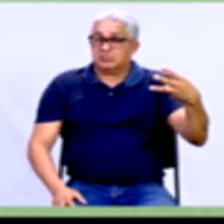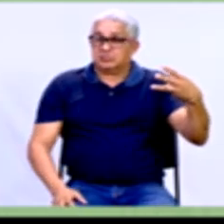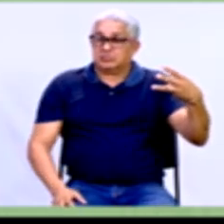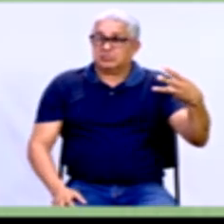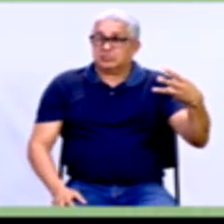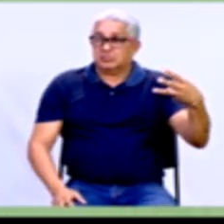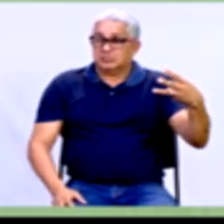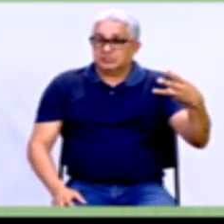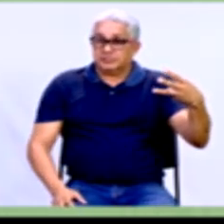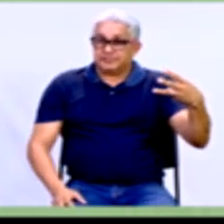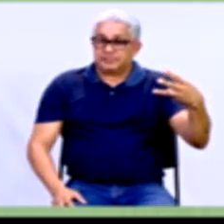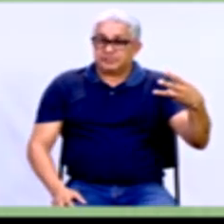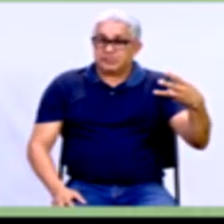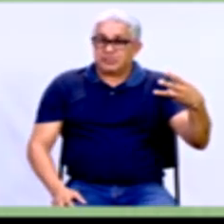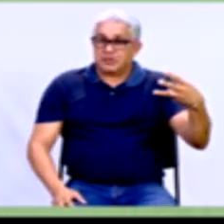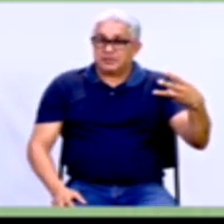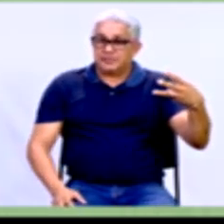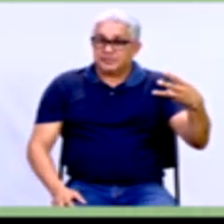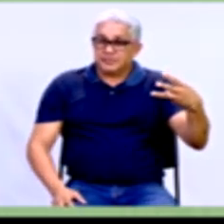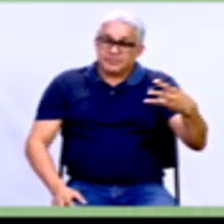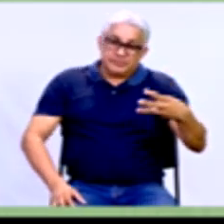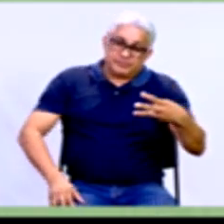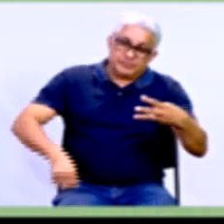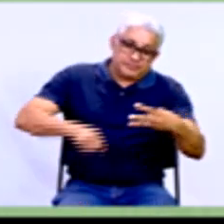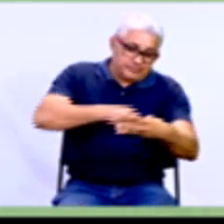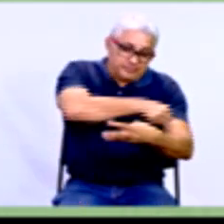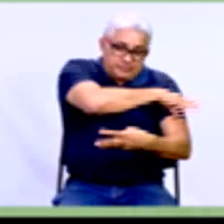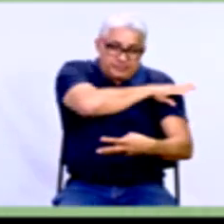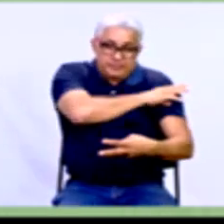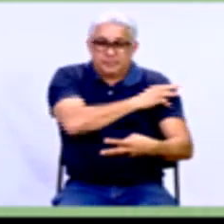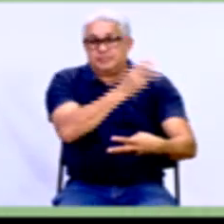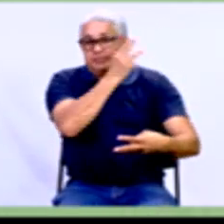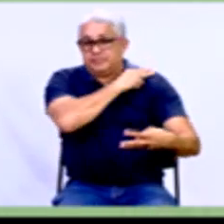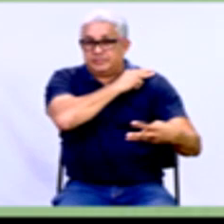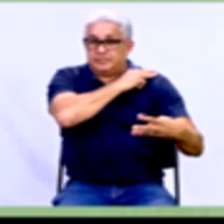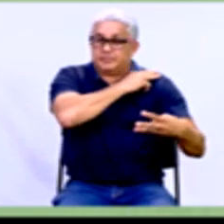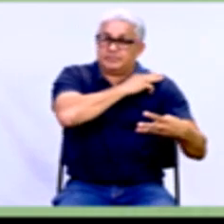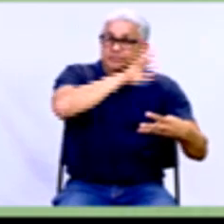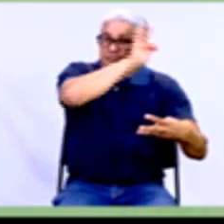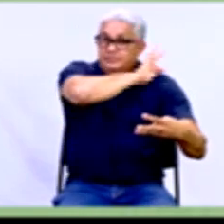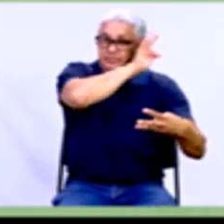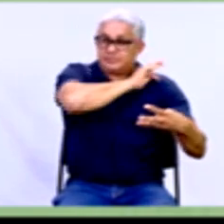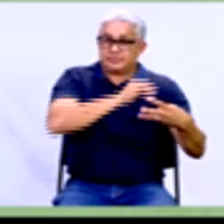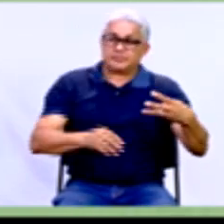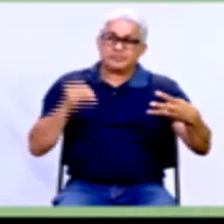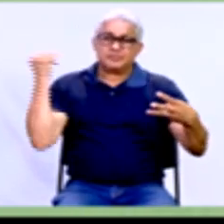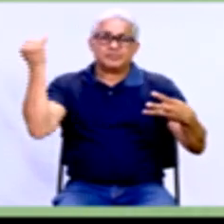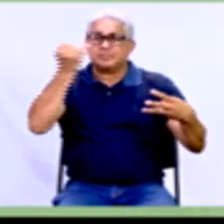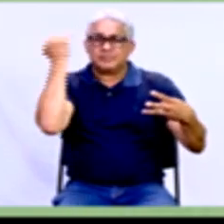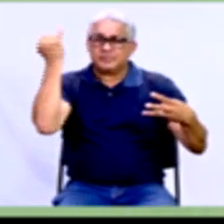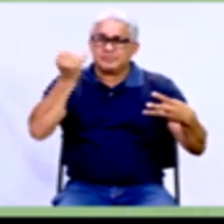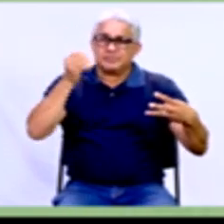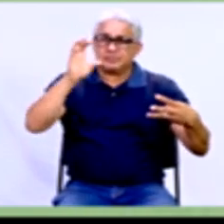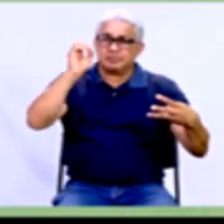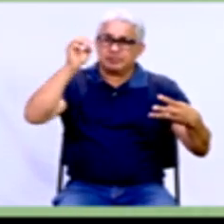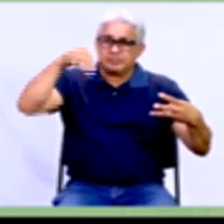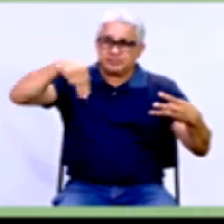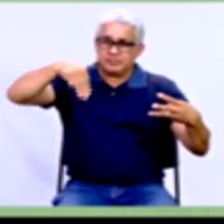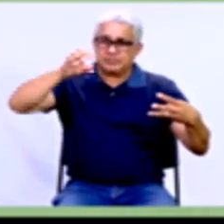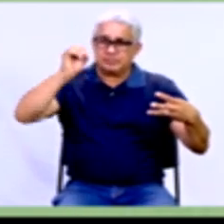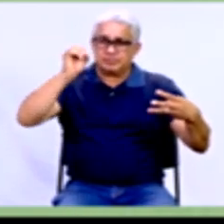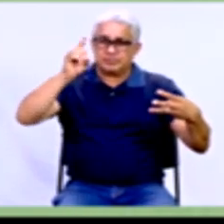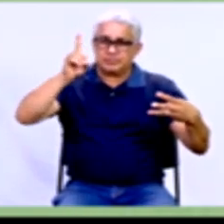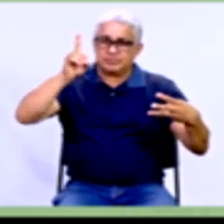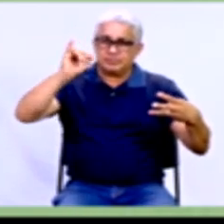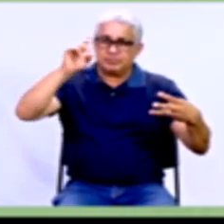ensino médio e ensino superior. Vocês estão vendo que aqui tem 1, 2 e 3. Qual é a importância do fator comodidade na escolha desse tipo